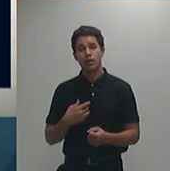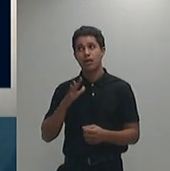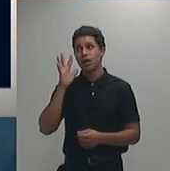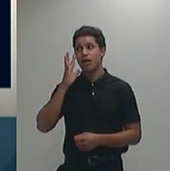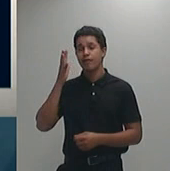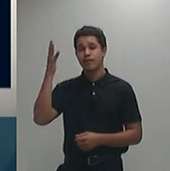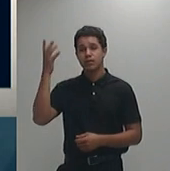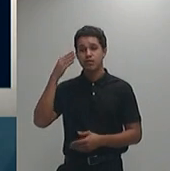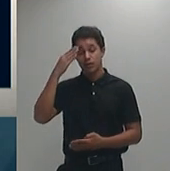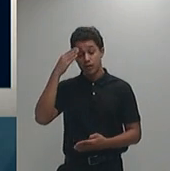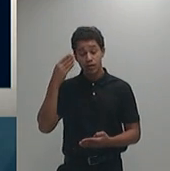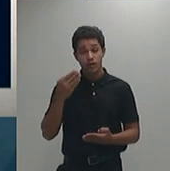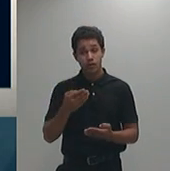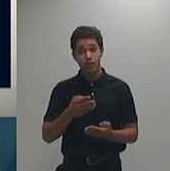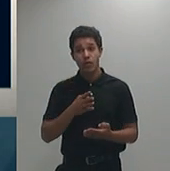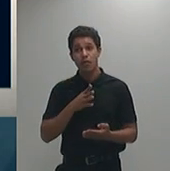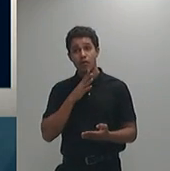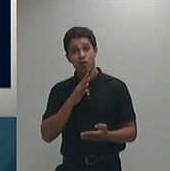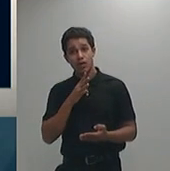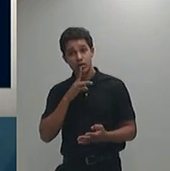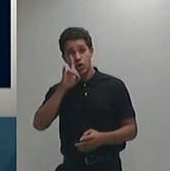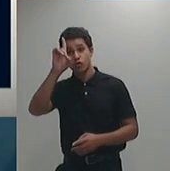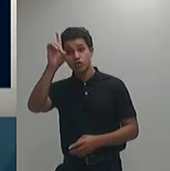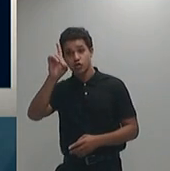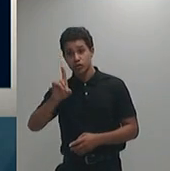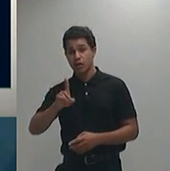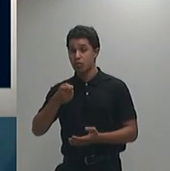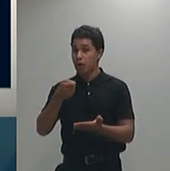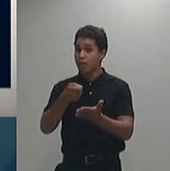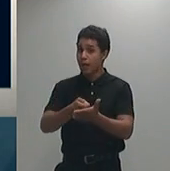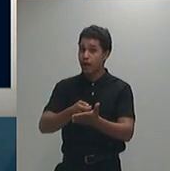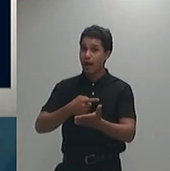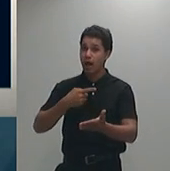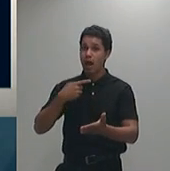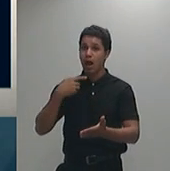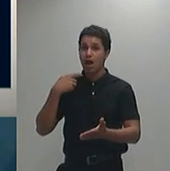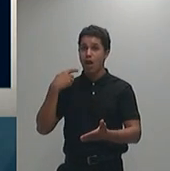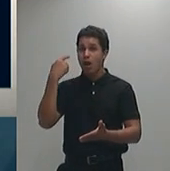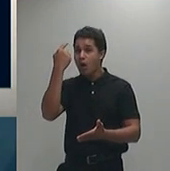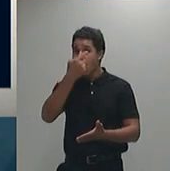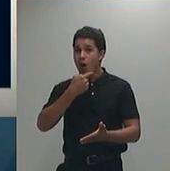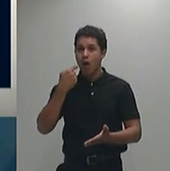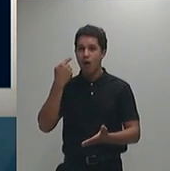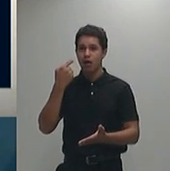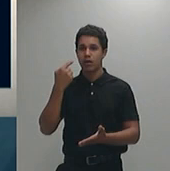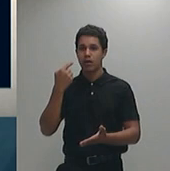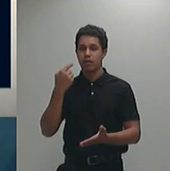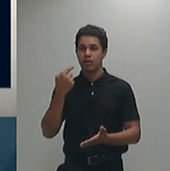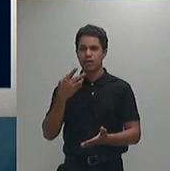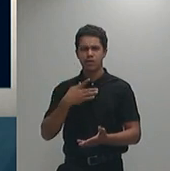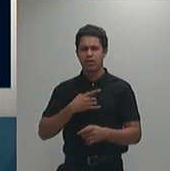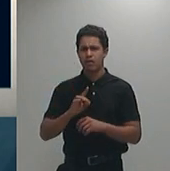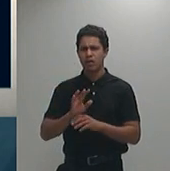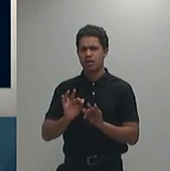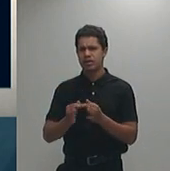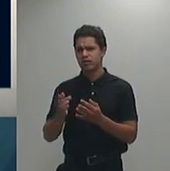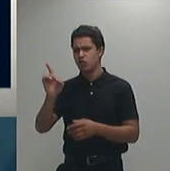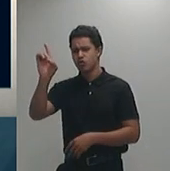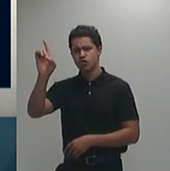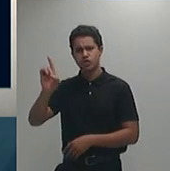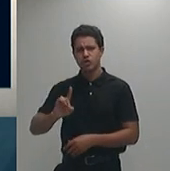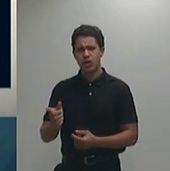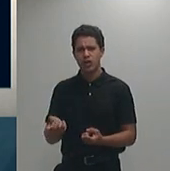reconheceu direito aos honorários e não é só o direito ao contraditório que